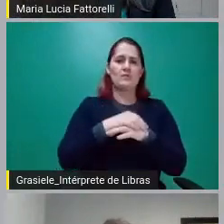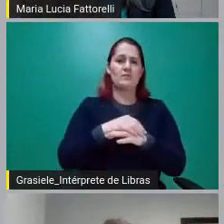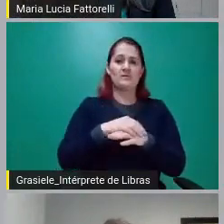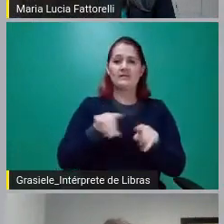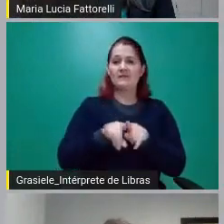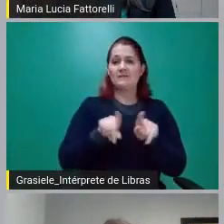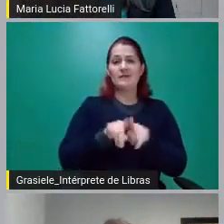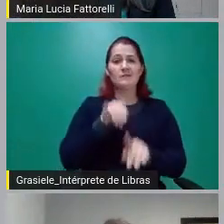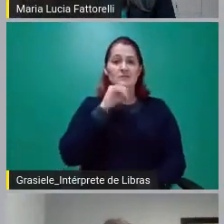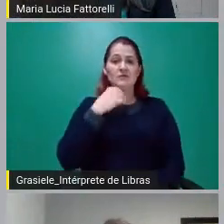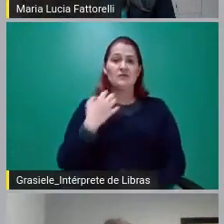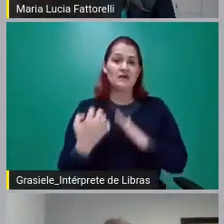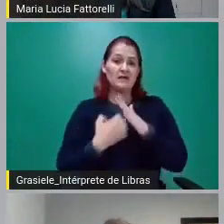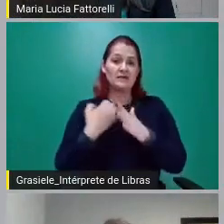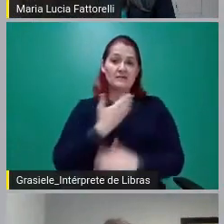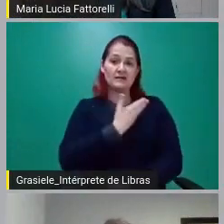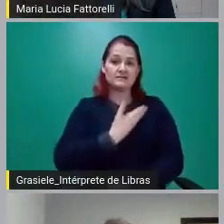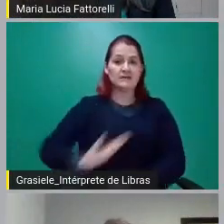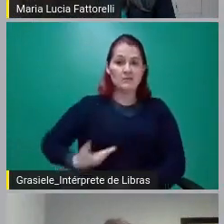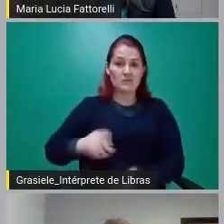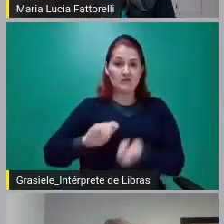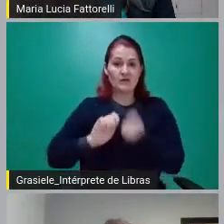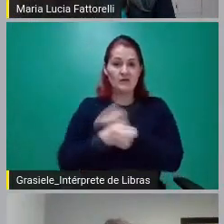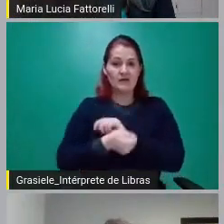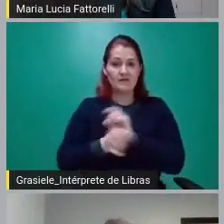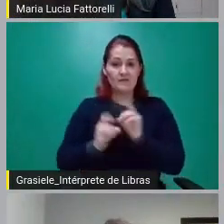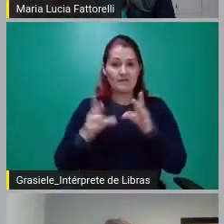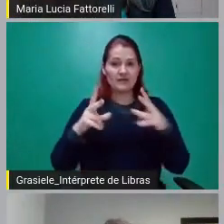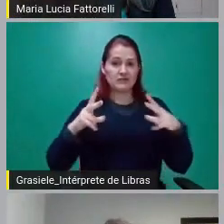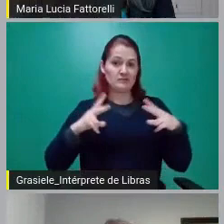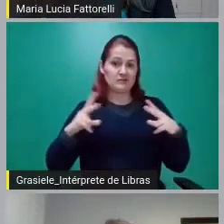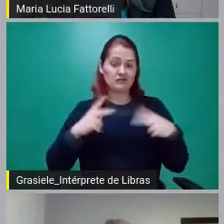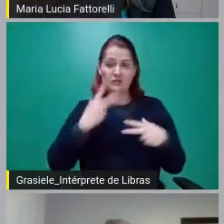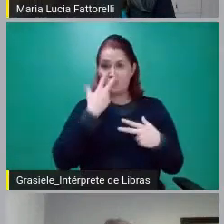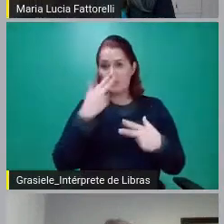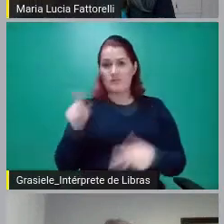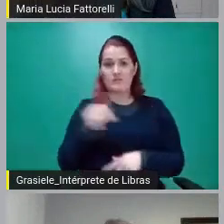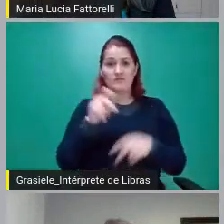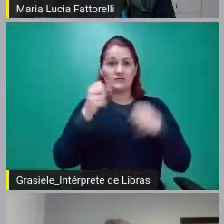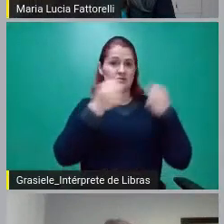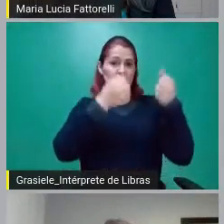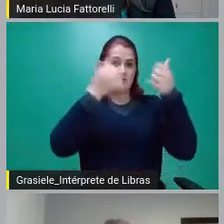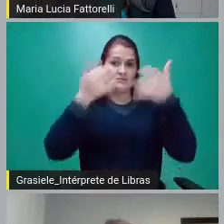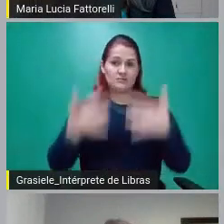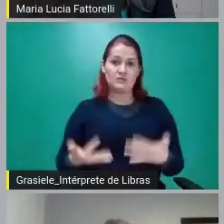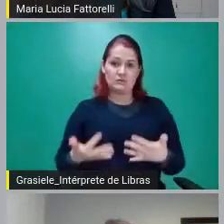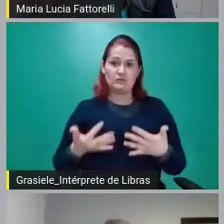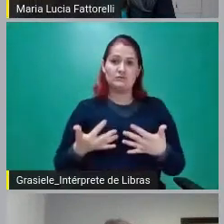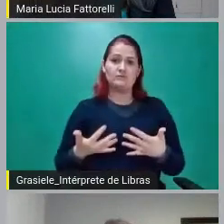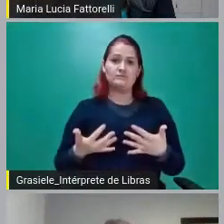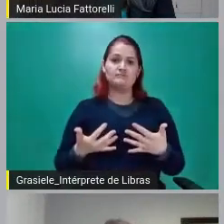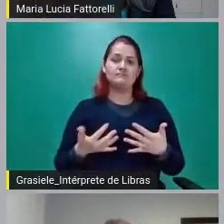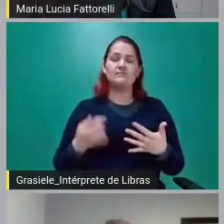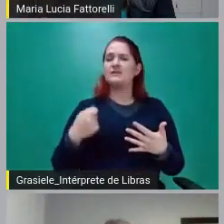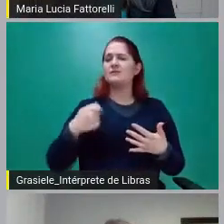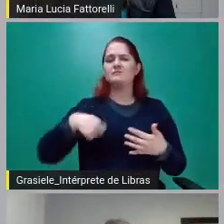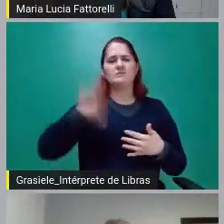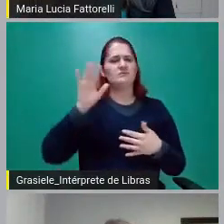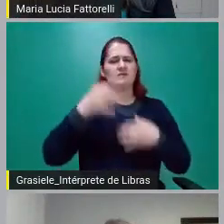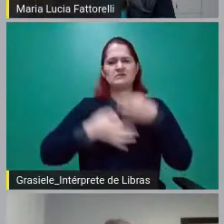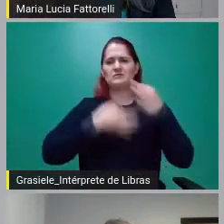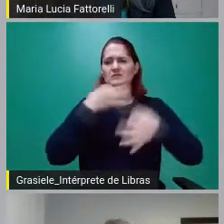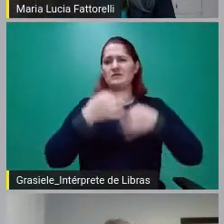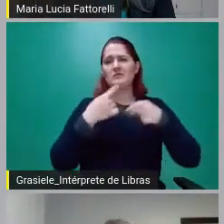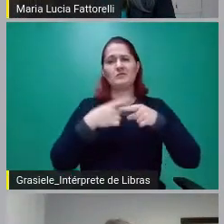Privatização, como a professora nos deu uma aula que me dispensa de qualquer comentário sobre